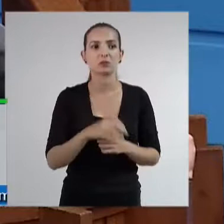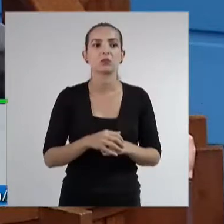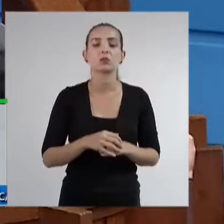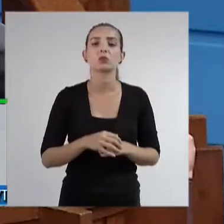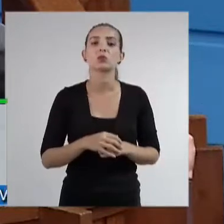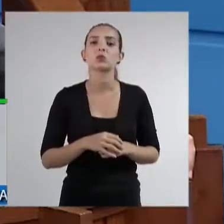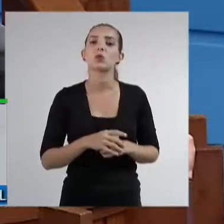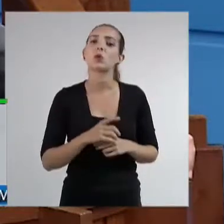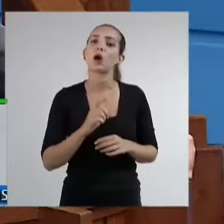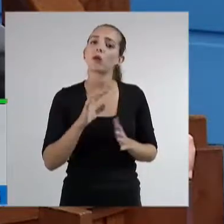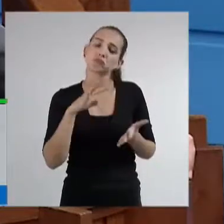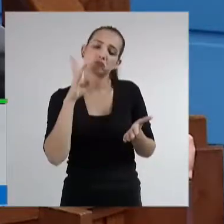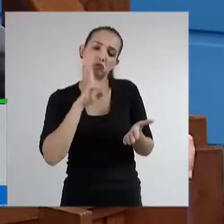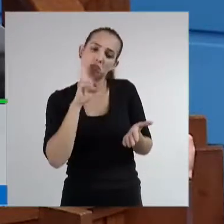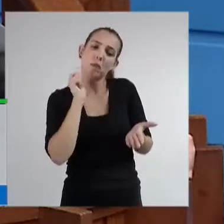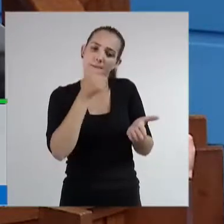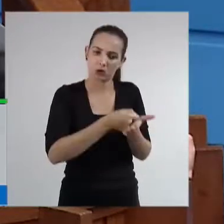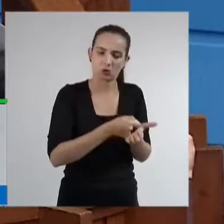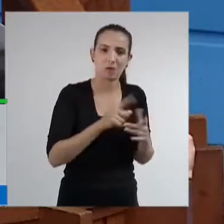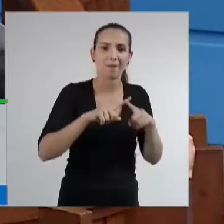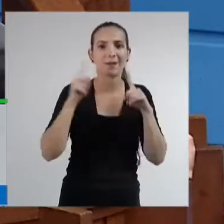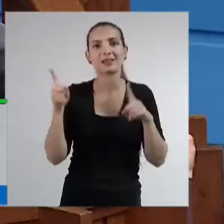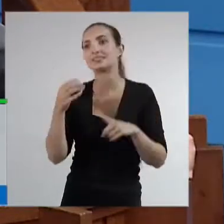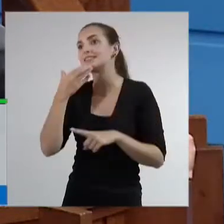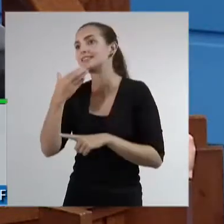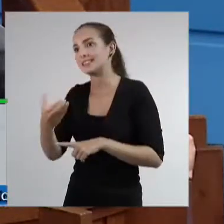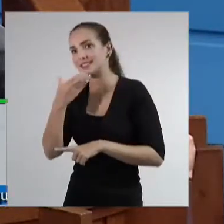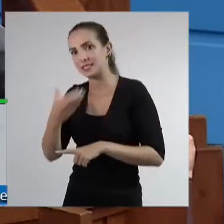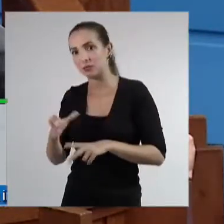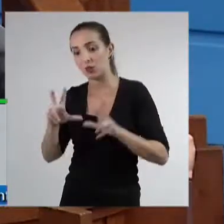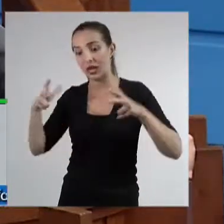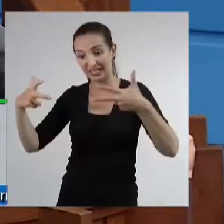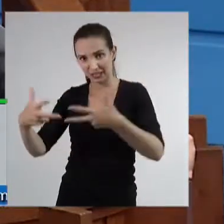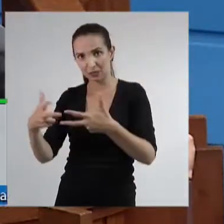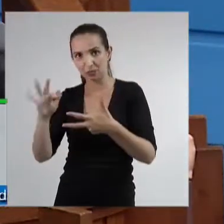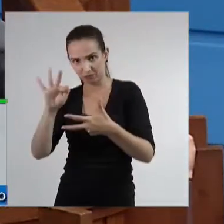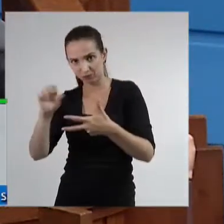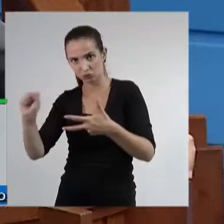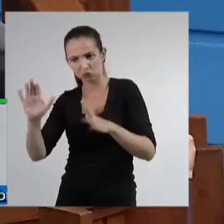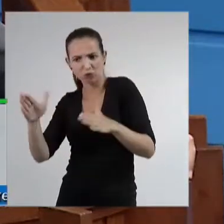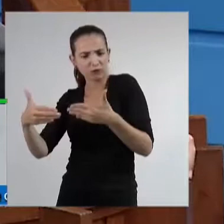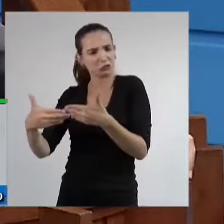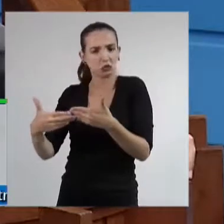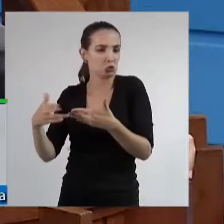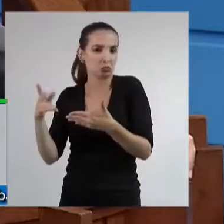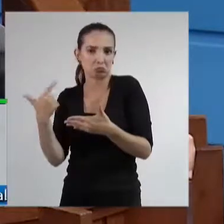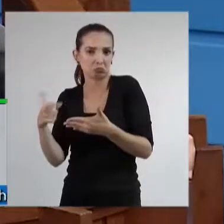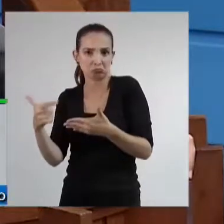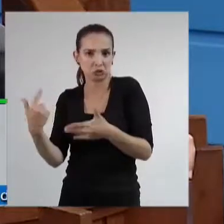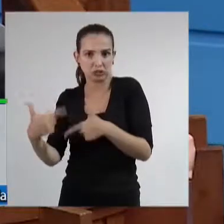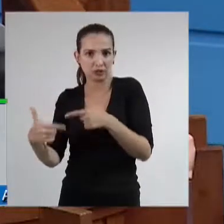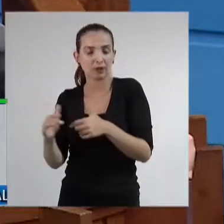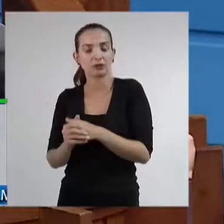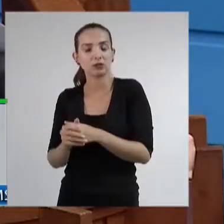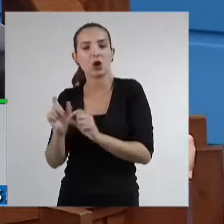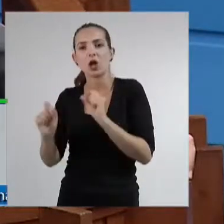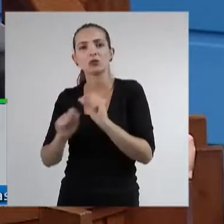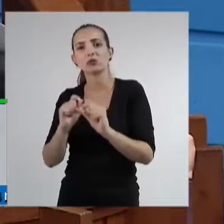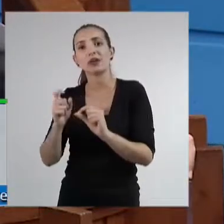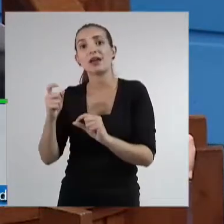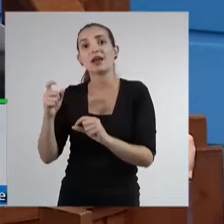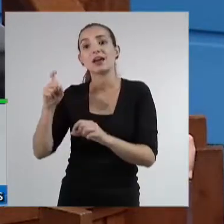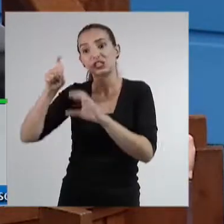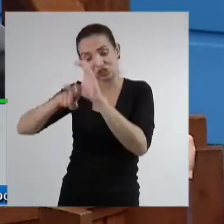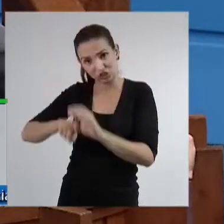quando a Câmara estava fechada, veio mais cara que a conta de novembro. Não tem explicação isso.